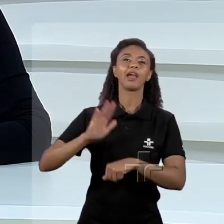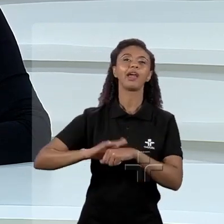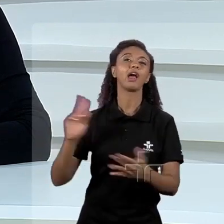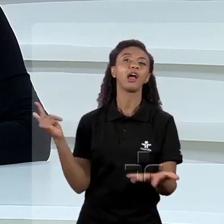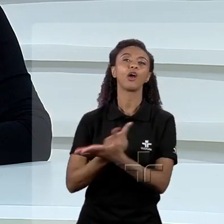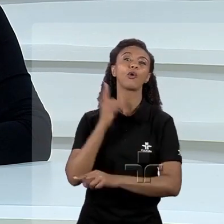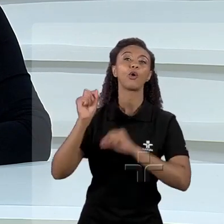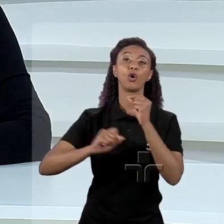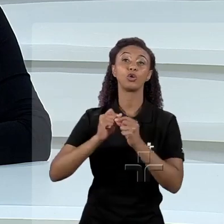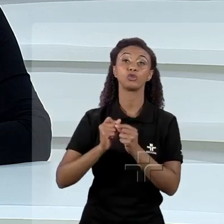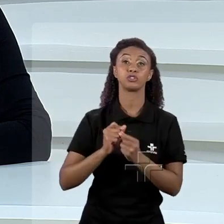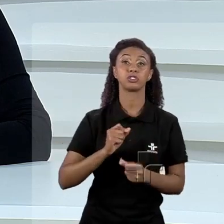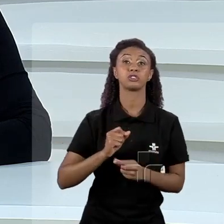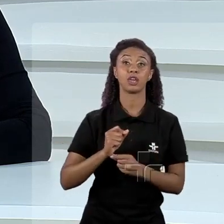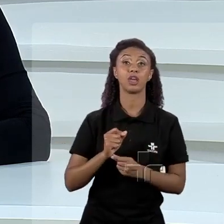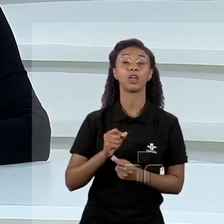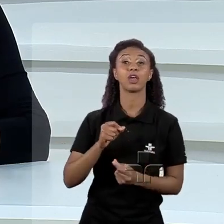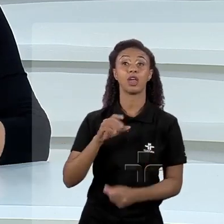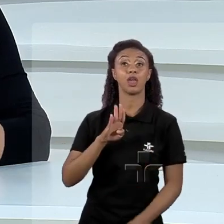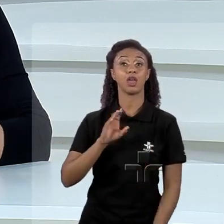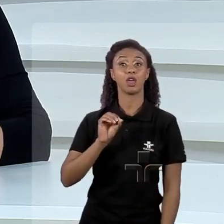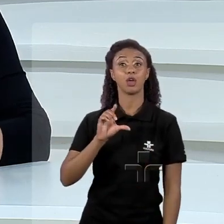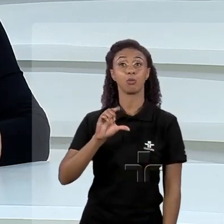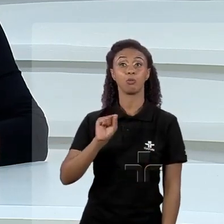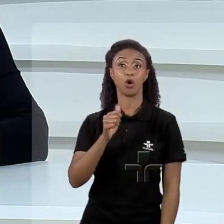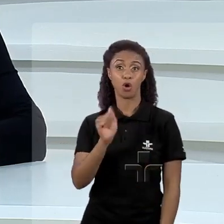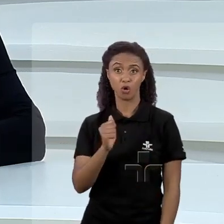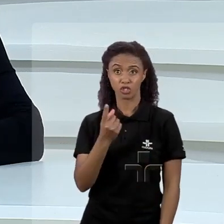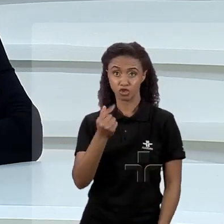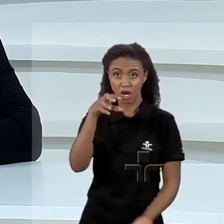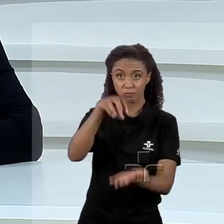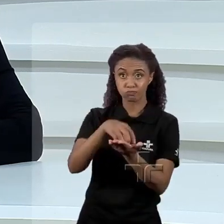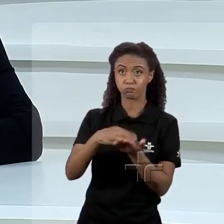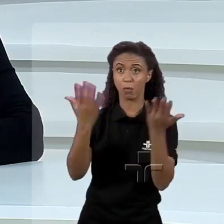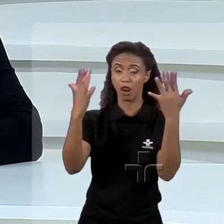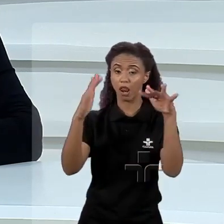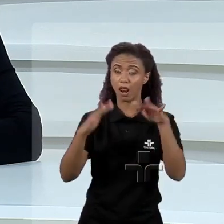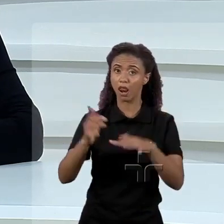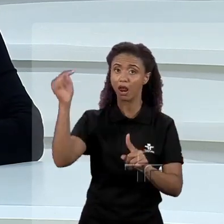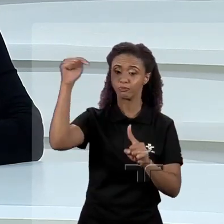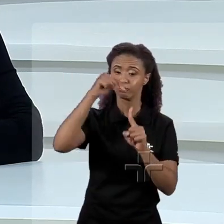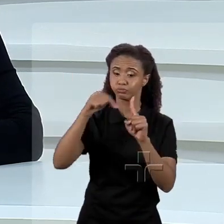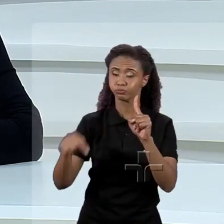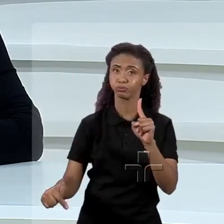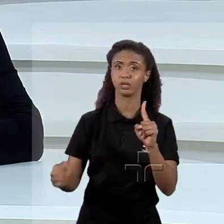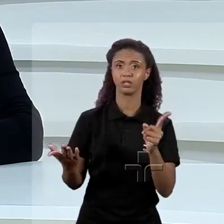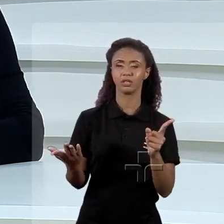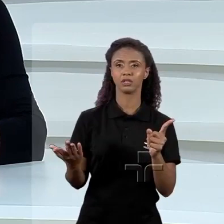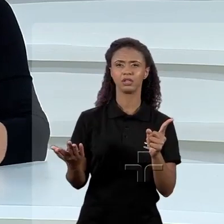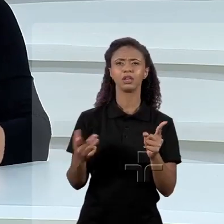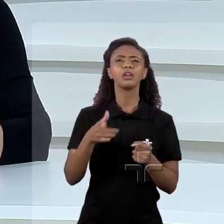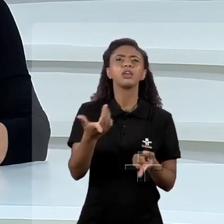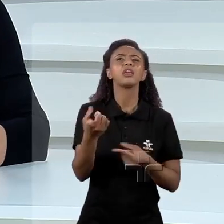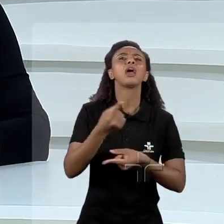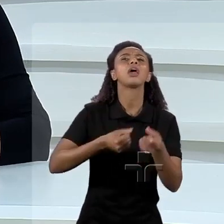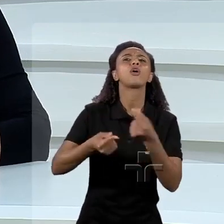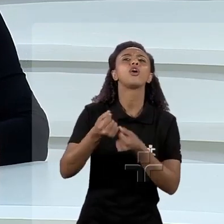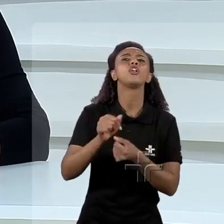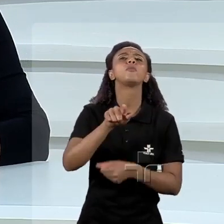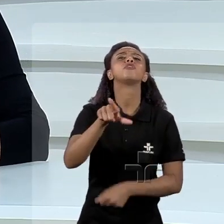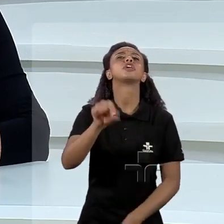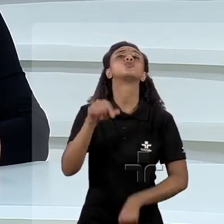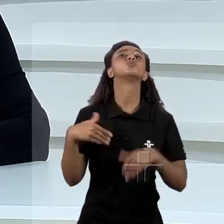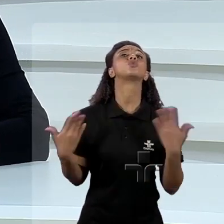principalmente em relação à Eletrobras. Com que governo, com que economia o senhor fica? Com esses